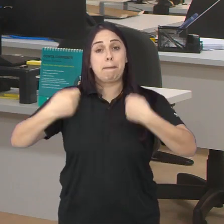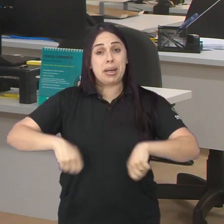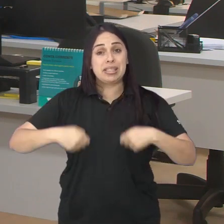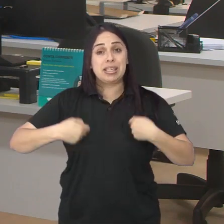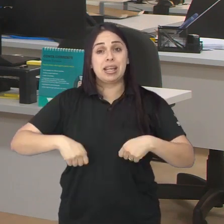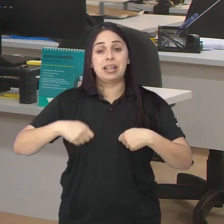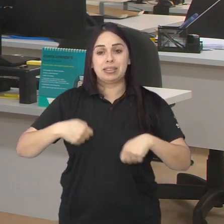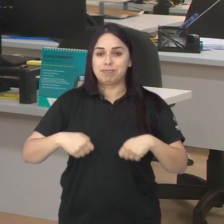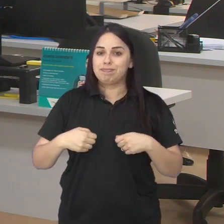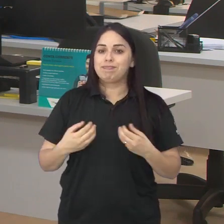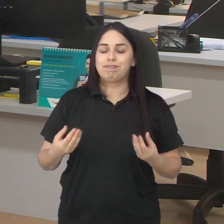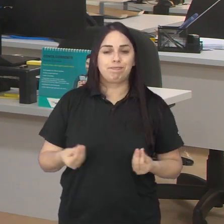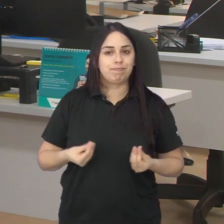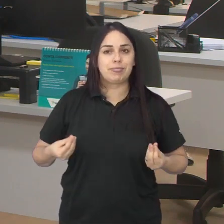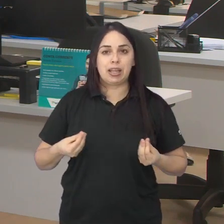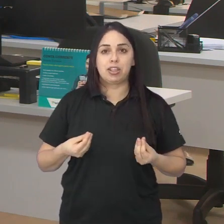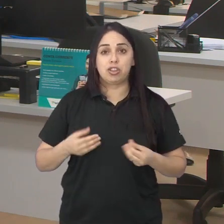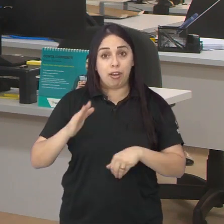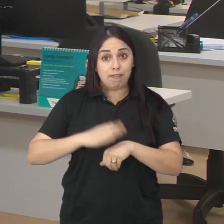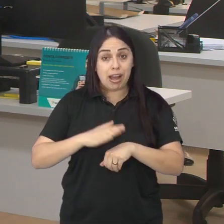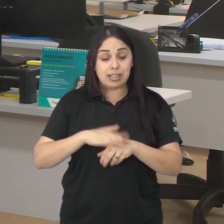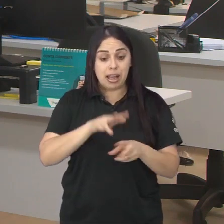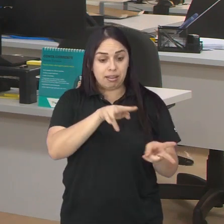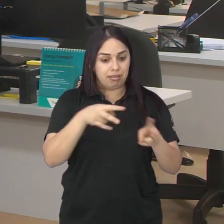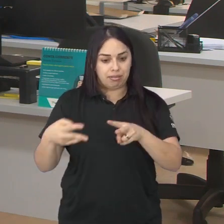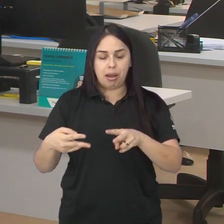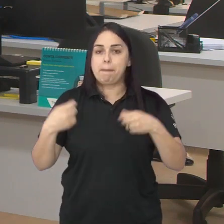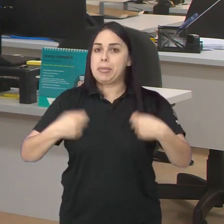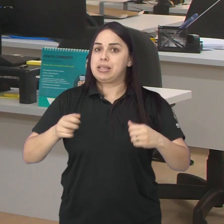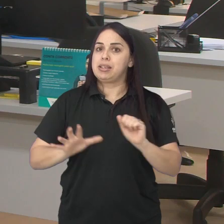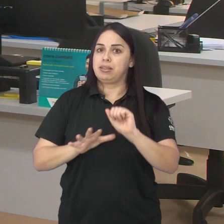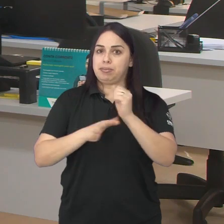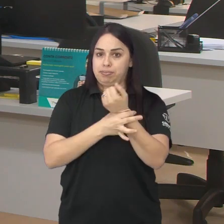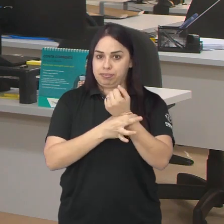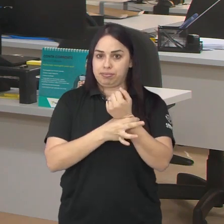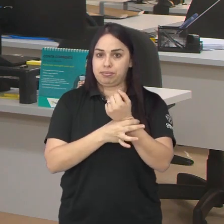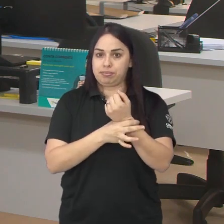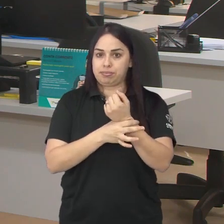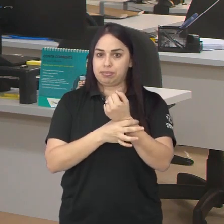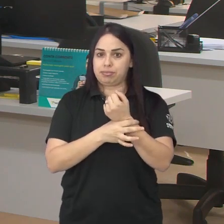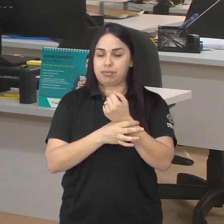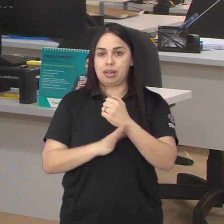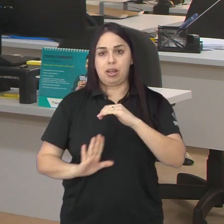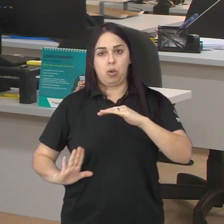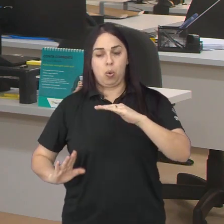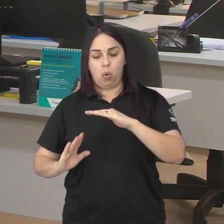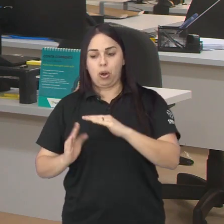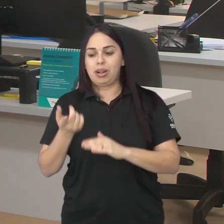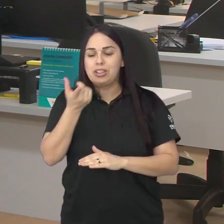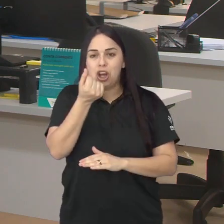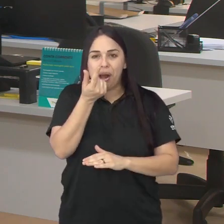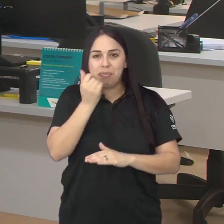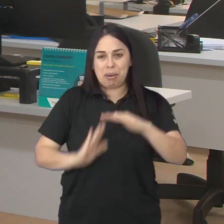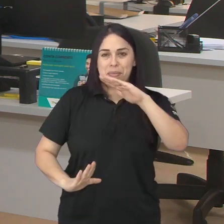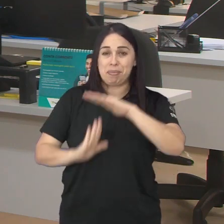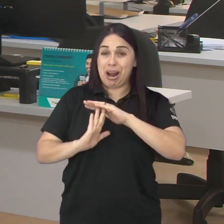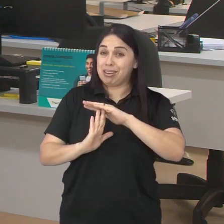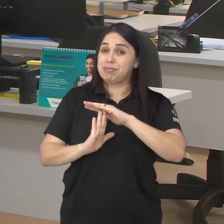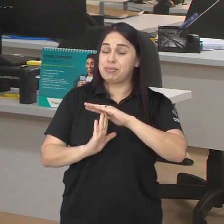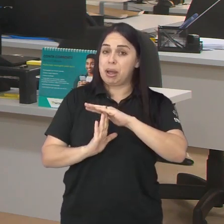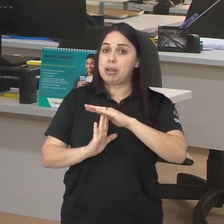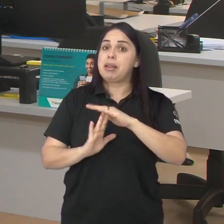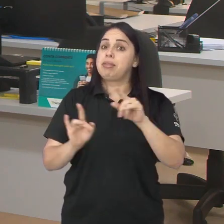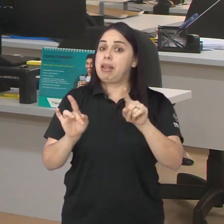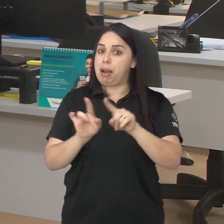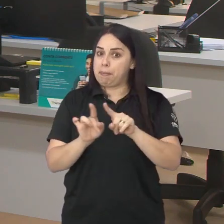que precisamos ter na hora de realizar as operações financeiras. Com o aumento dos limites dos valores de